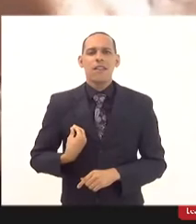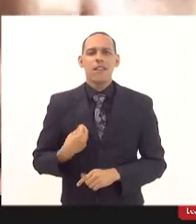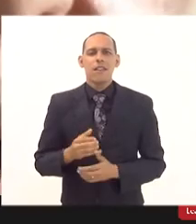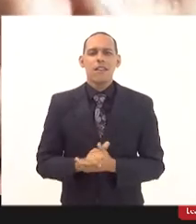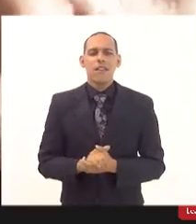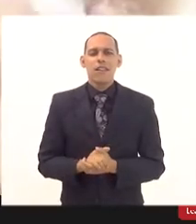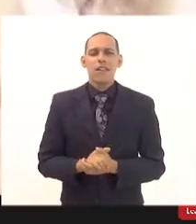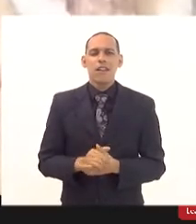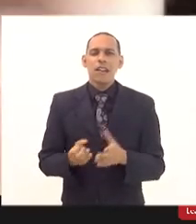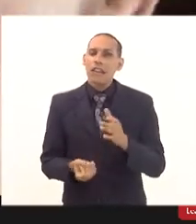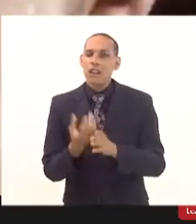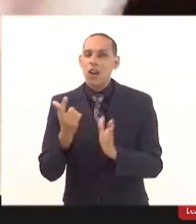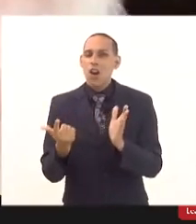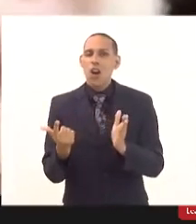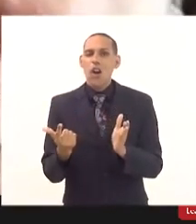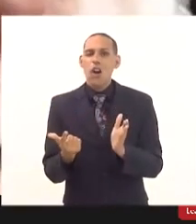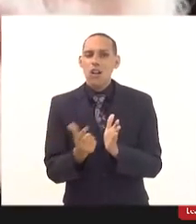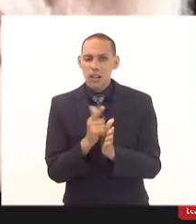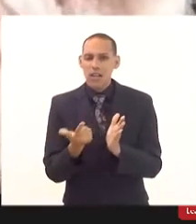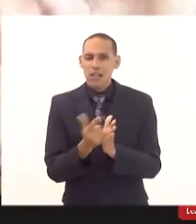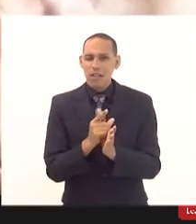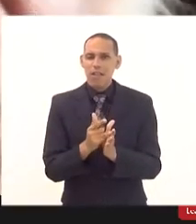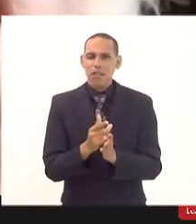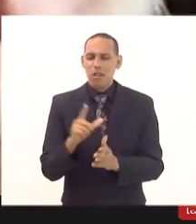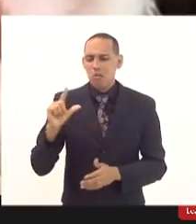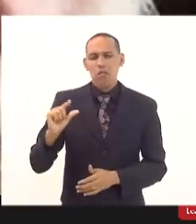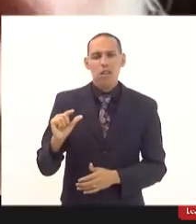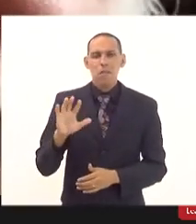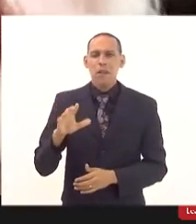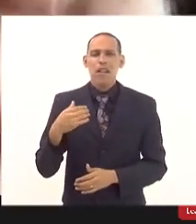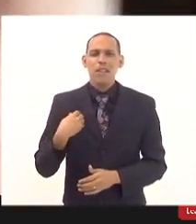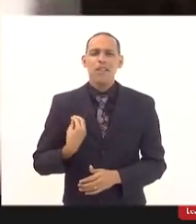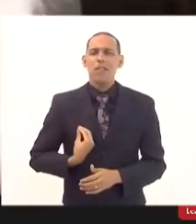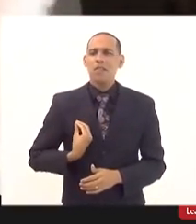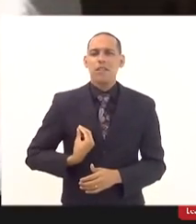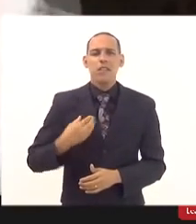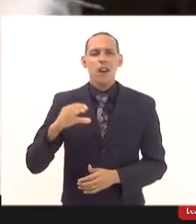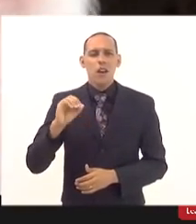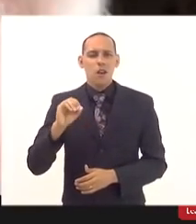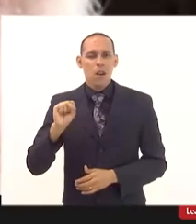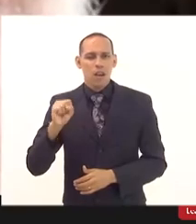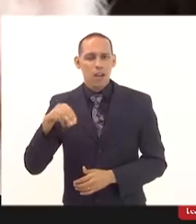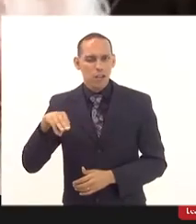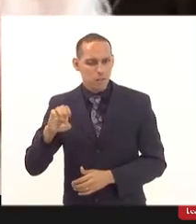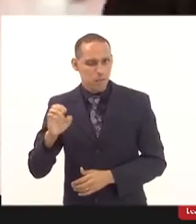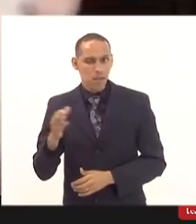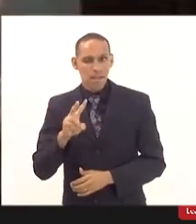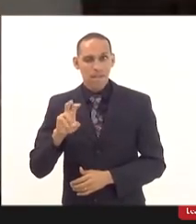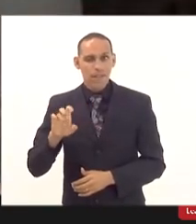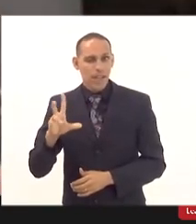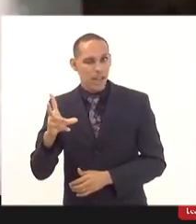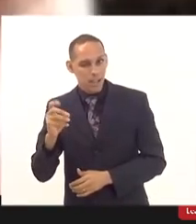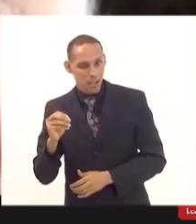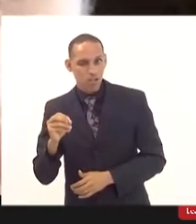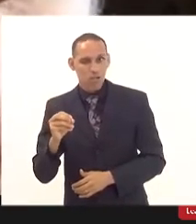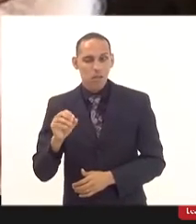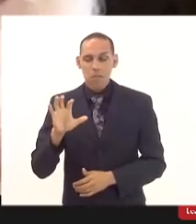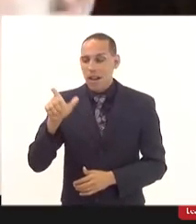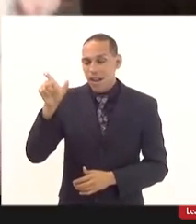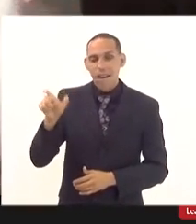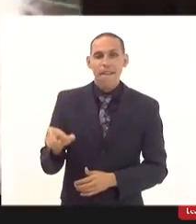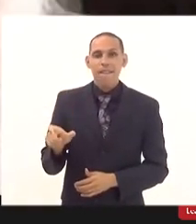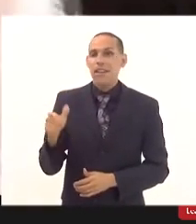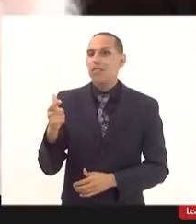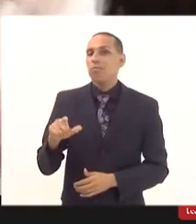autor do livro tal sal o motor menor e eu moro no Cosme Velho e o nosso maior autor morou no Cosme Velho e ele não